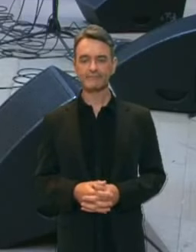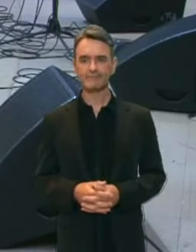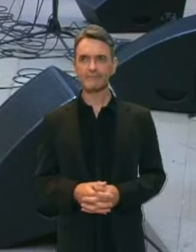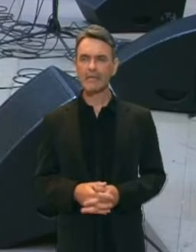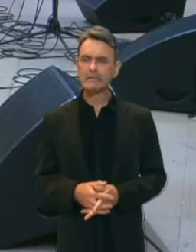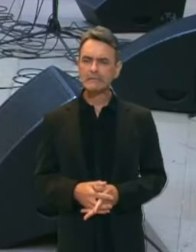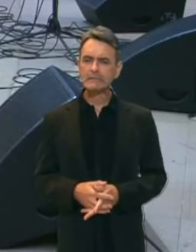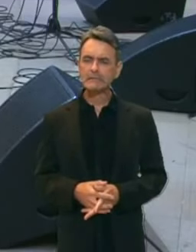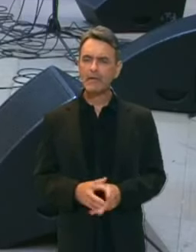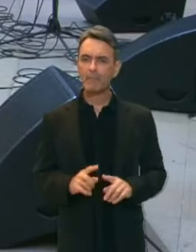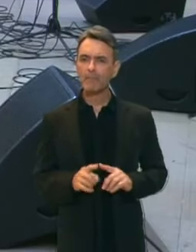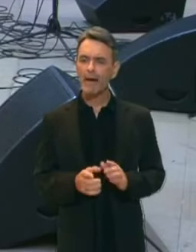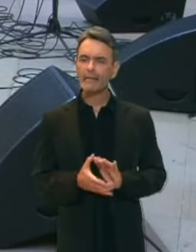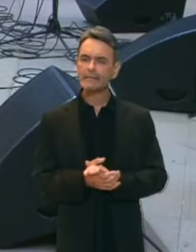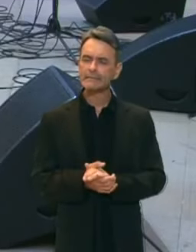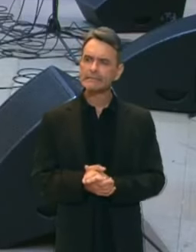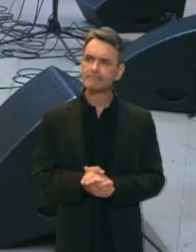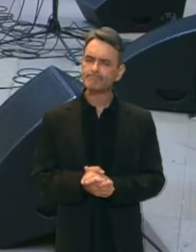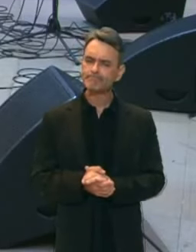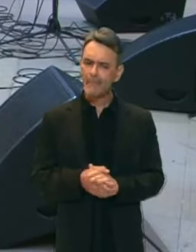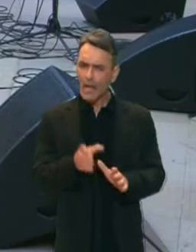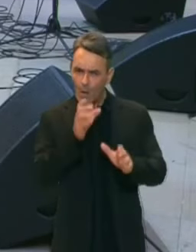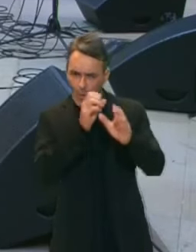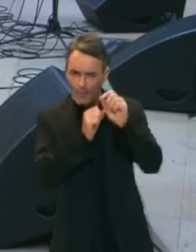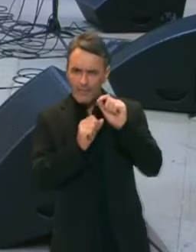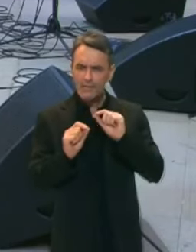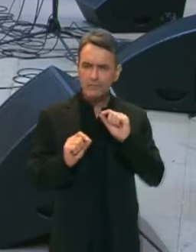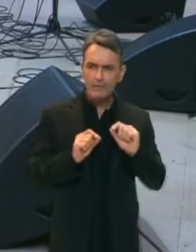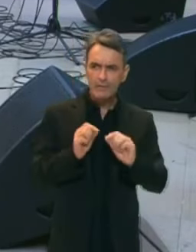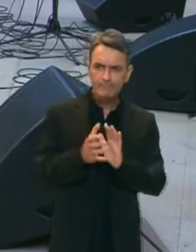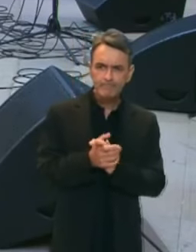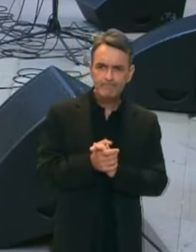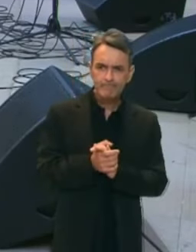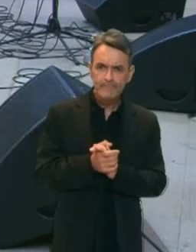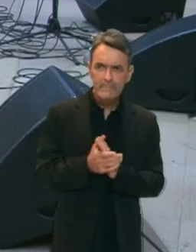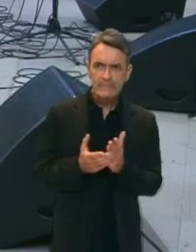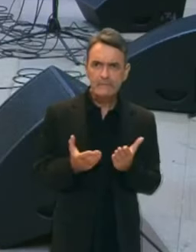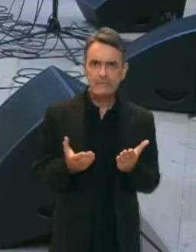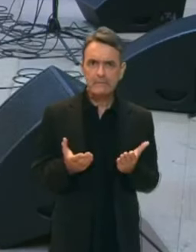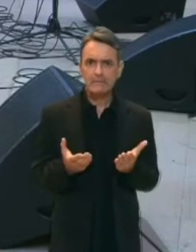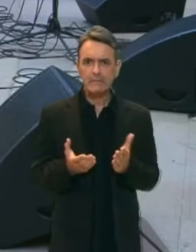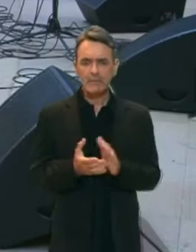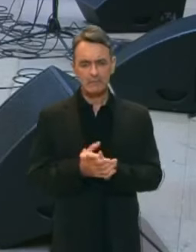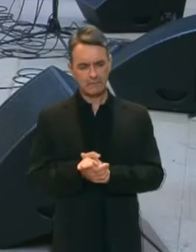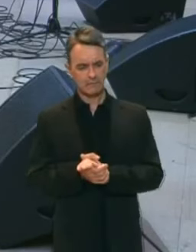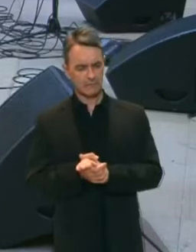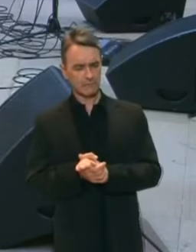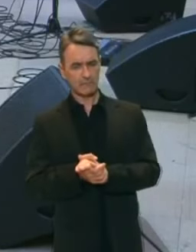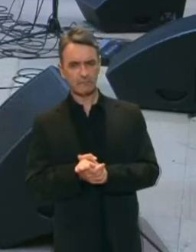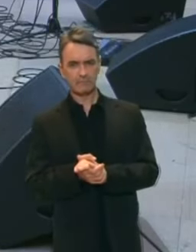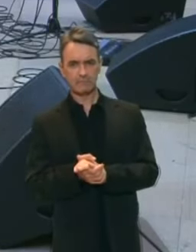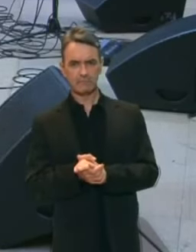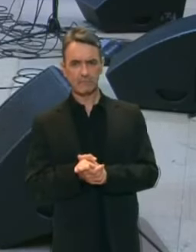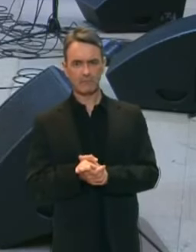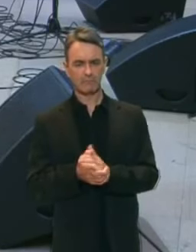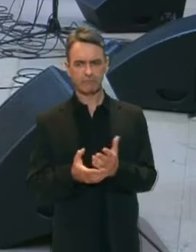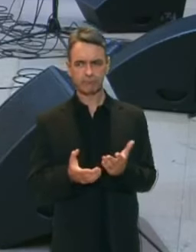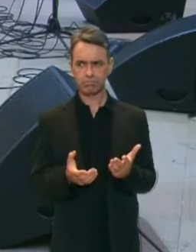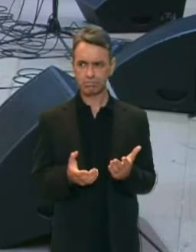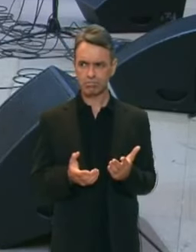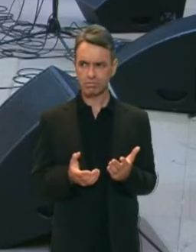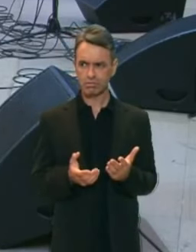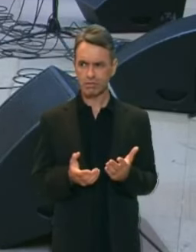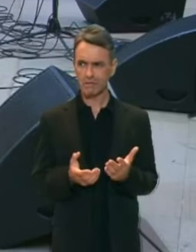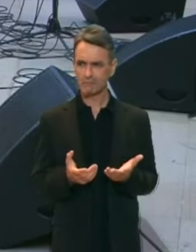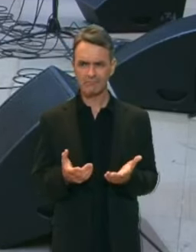Aquilo me mostrou de uma hora para outra, como se fosse uma chave virando, uma coisa maluca. Não